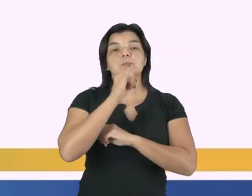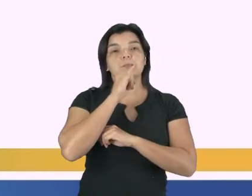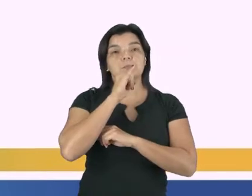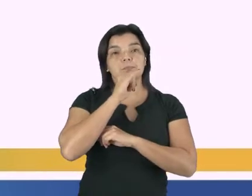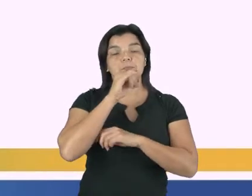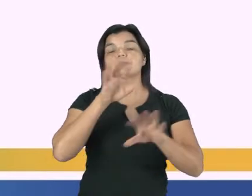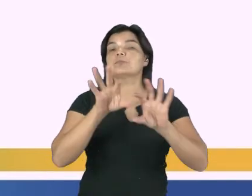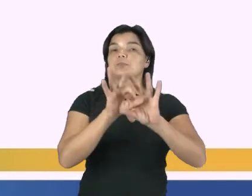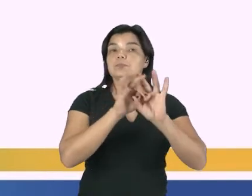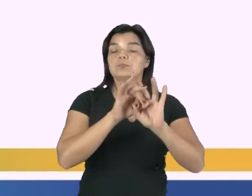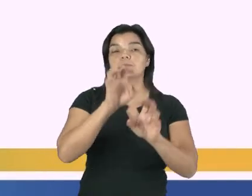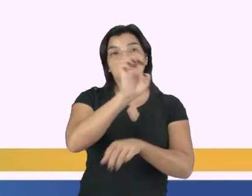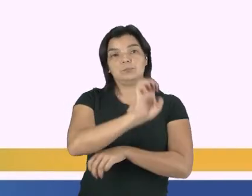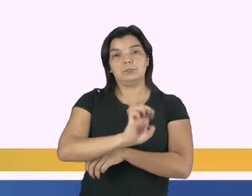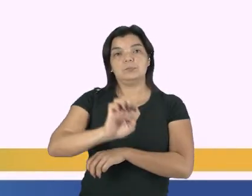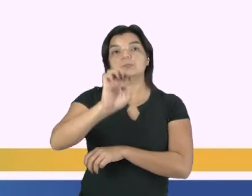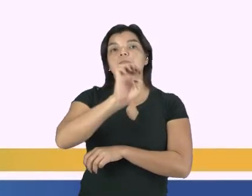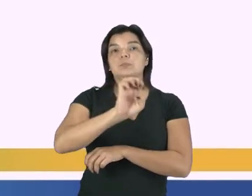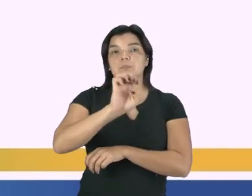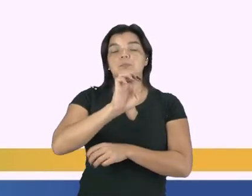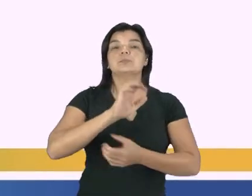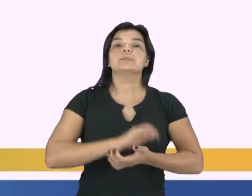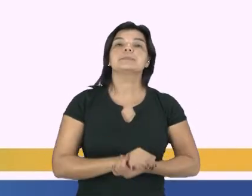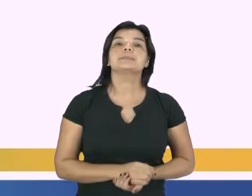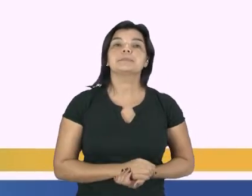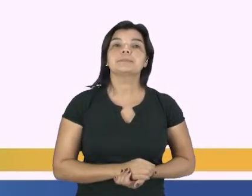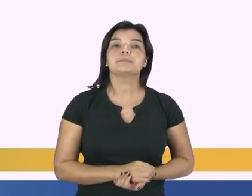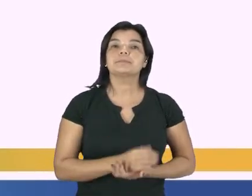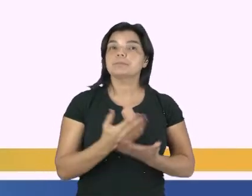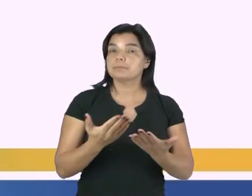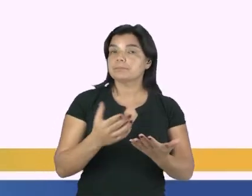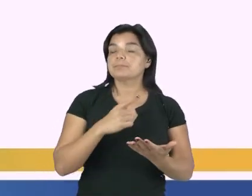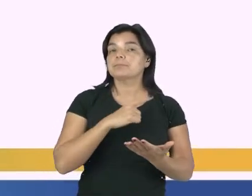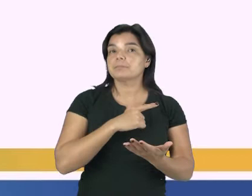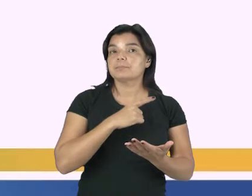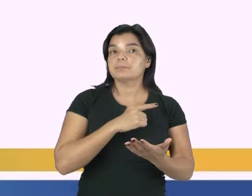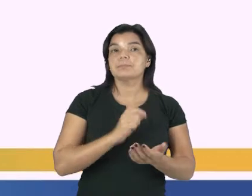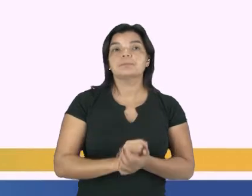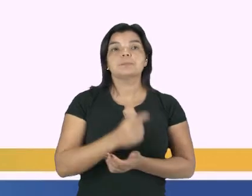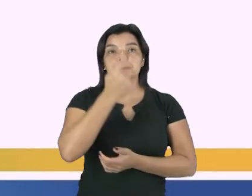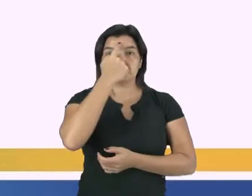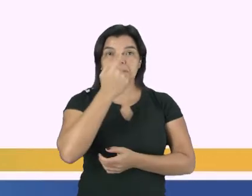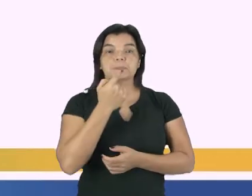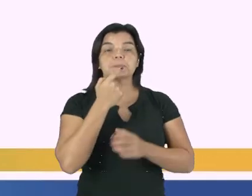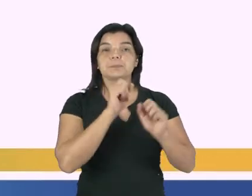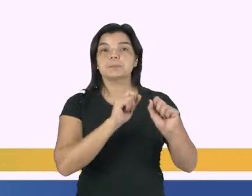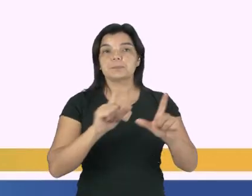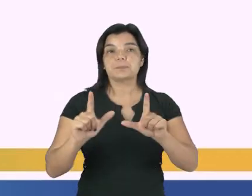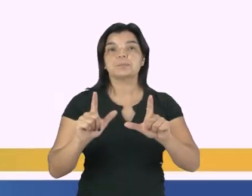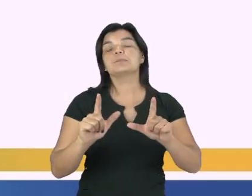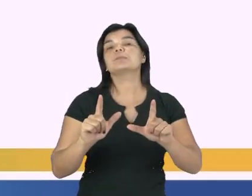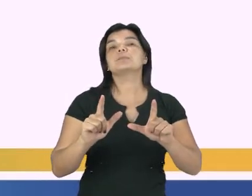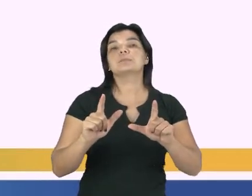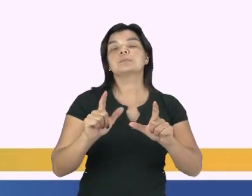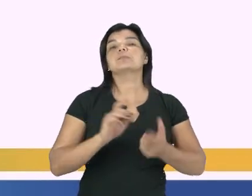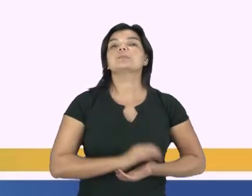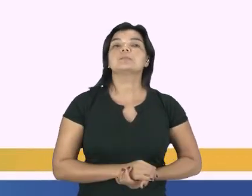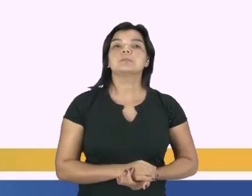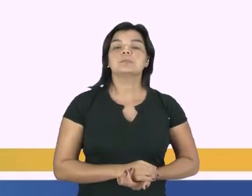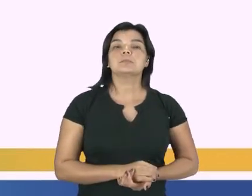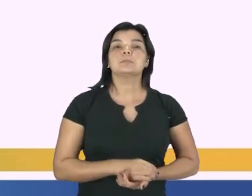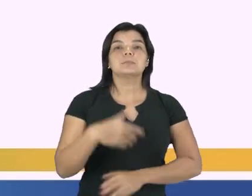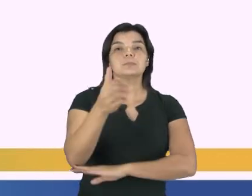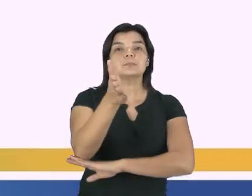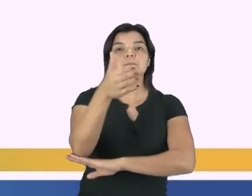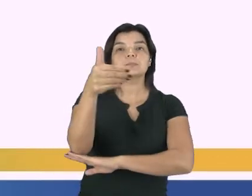nós temos o caso clássico da União Europeia. Tem aí na tela a figura